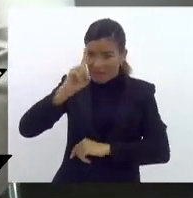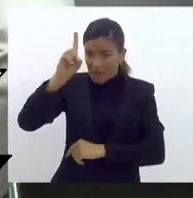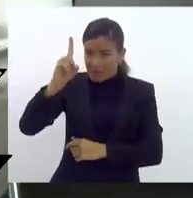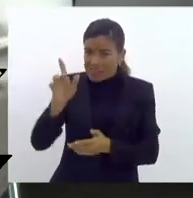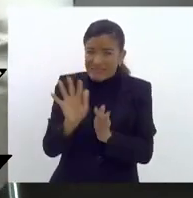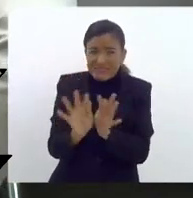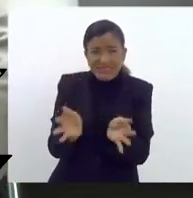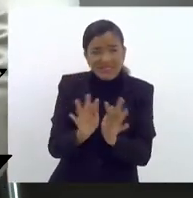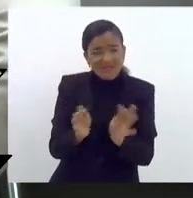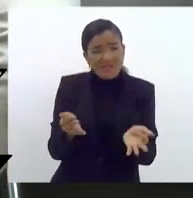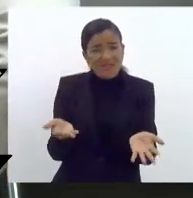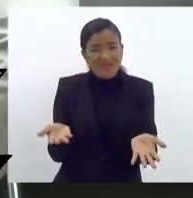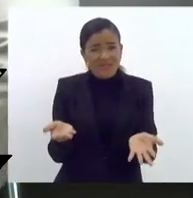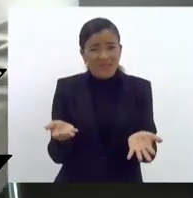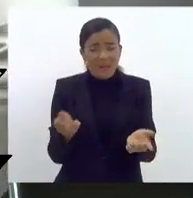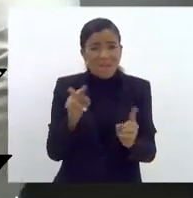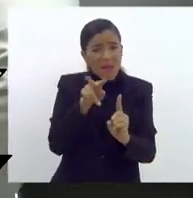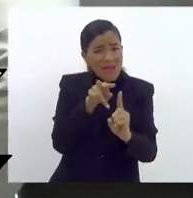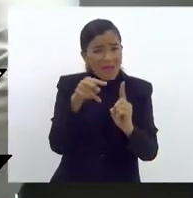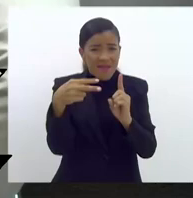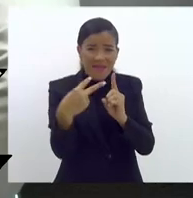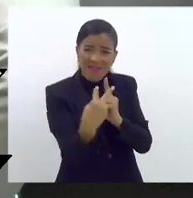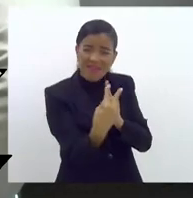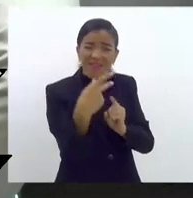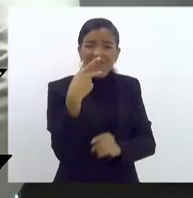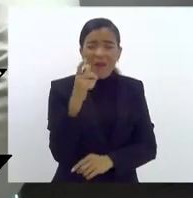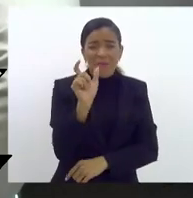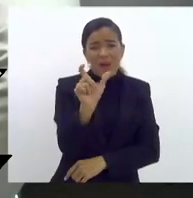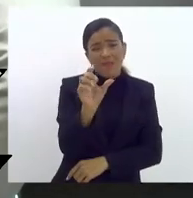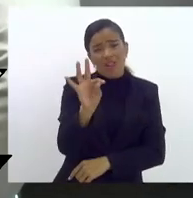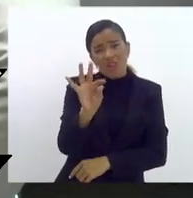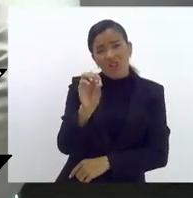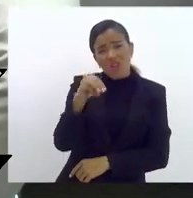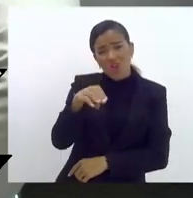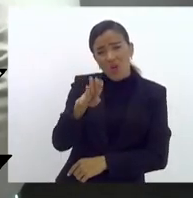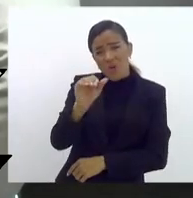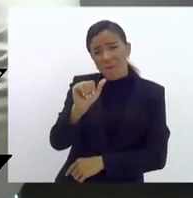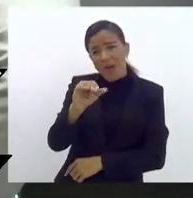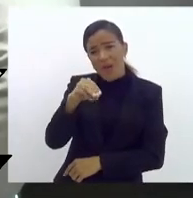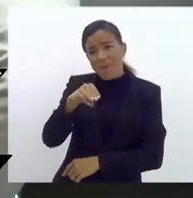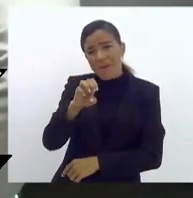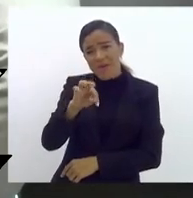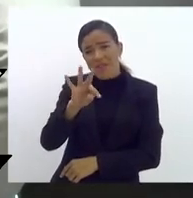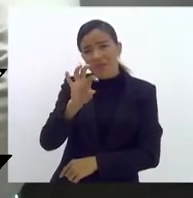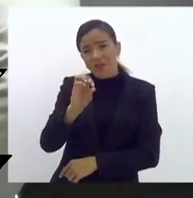nós fazermos tombamento é uma grande dificuldade